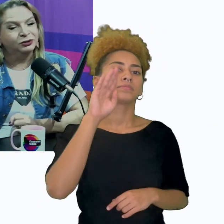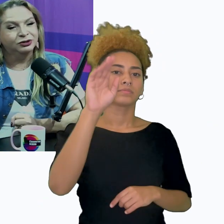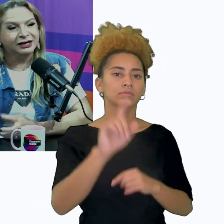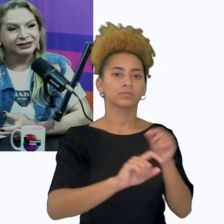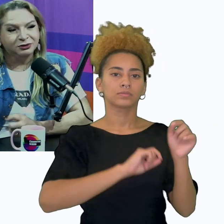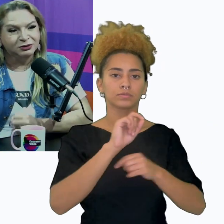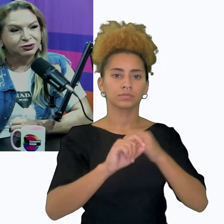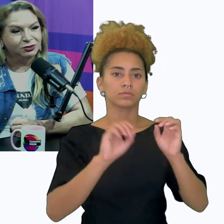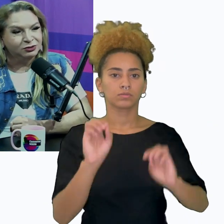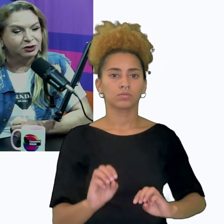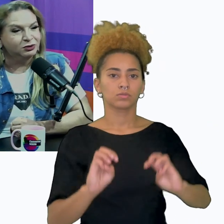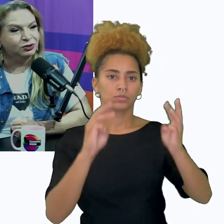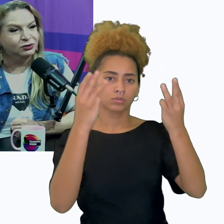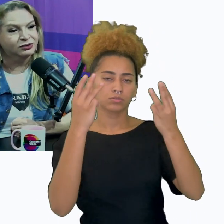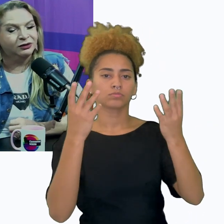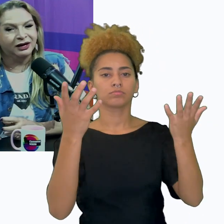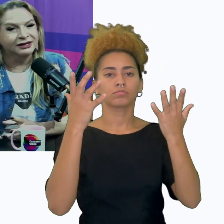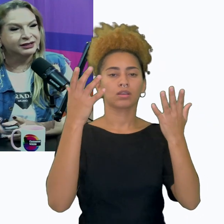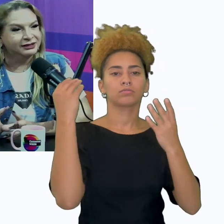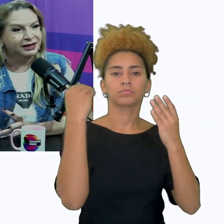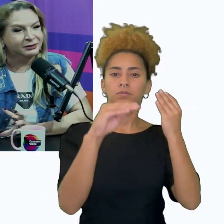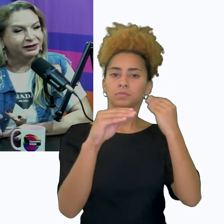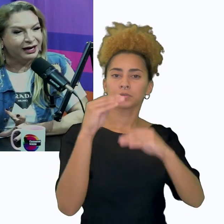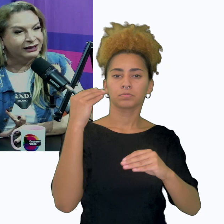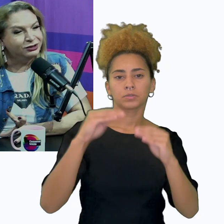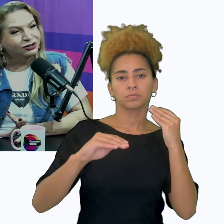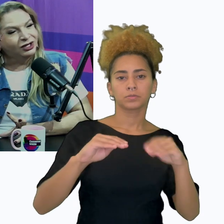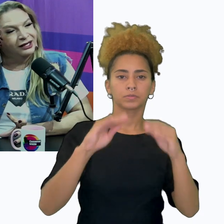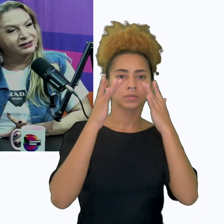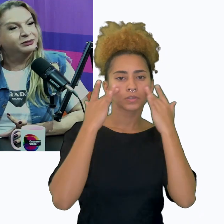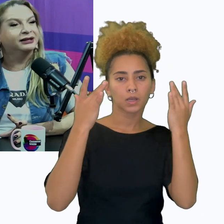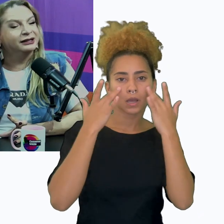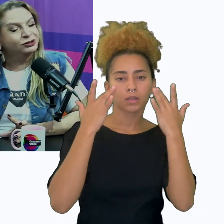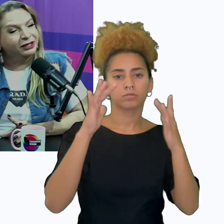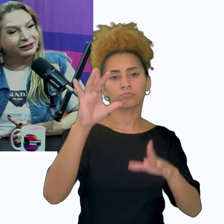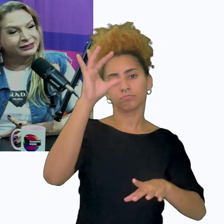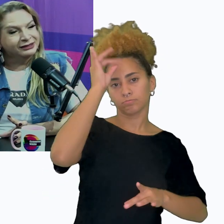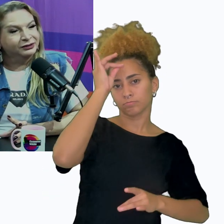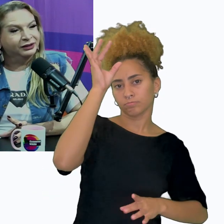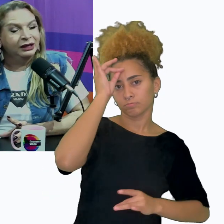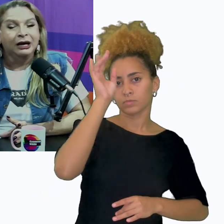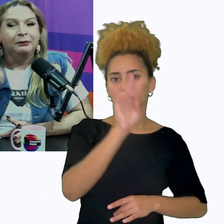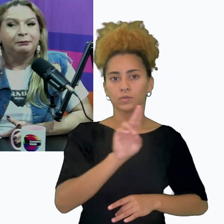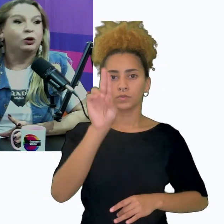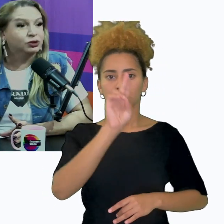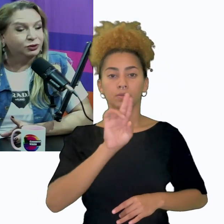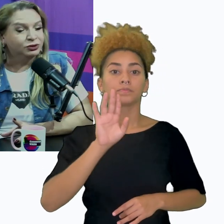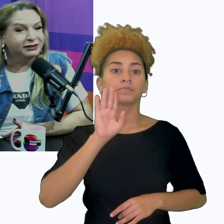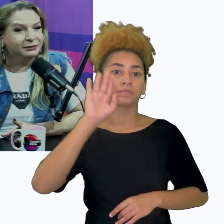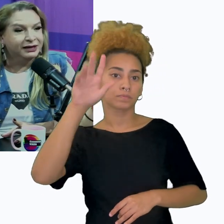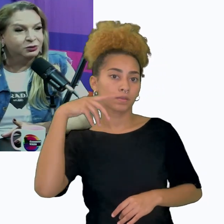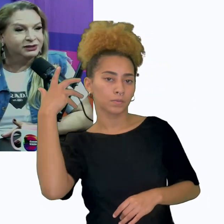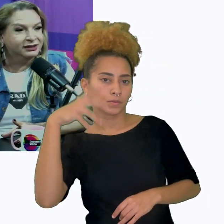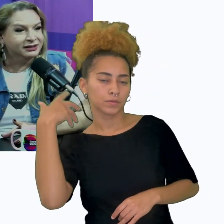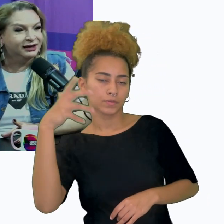gosto muito de trazer para os meus shows, colocar essa pitada de teatro, essa pitada de interpretação, né? Gosto muito de fazer